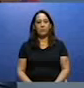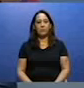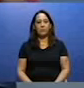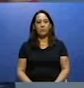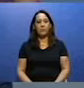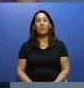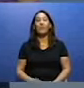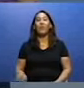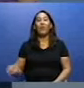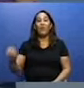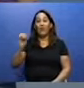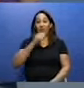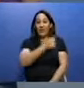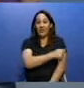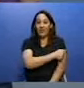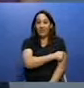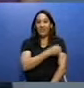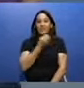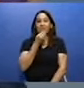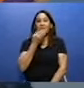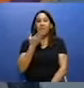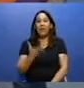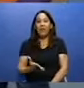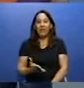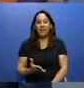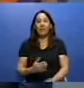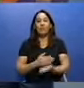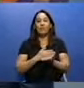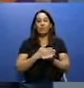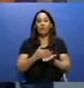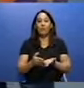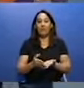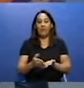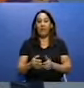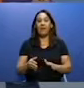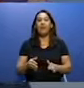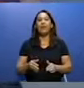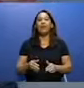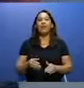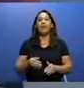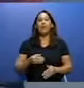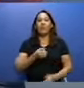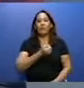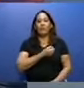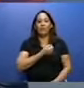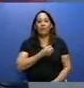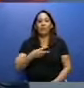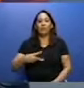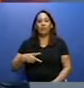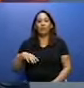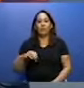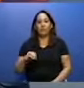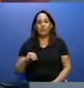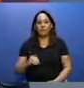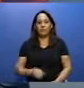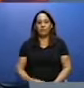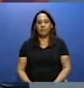Olá, alunos, tudo bem com vocês? Vamos iniciar a nossa aula 20? Vamos lá!